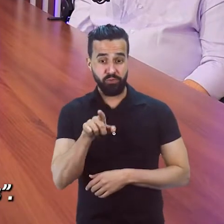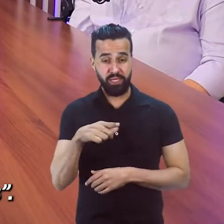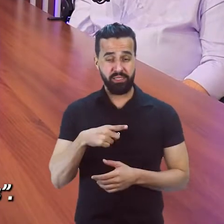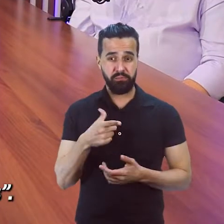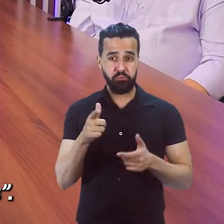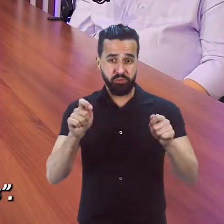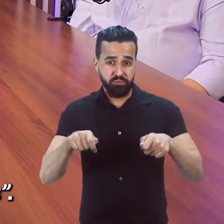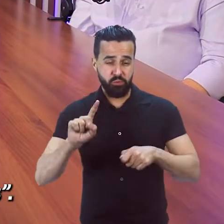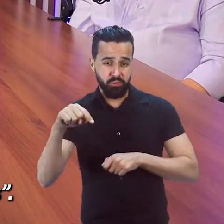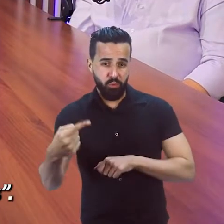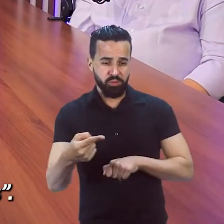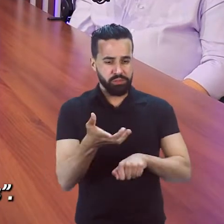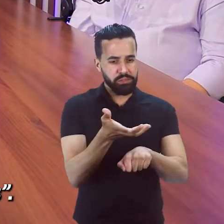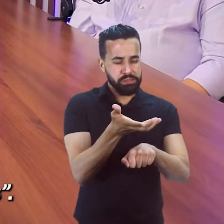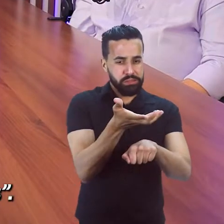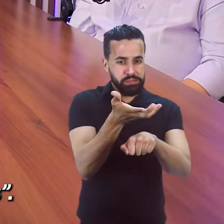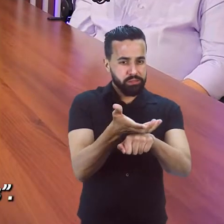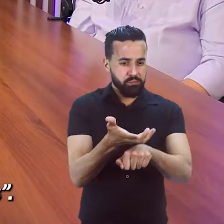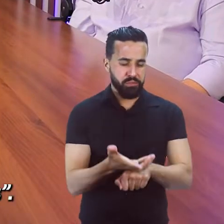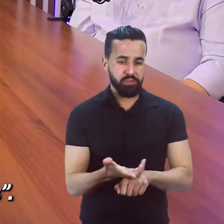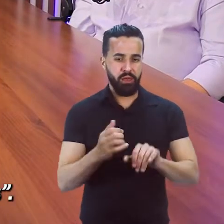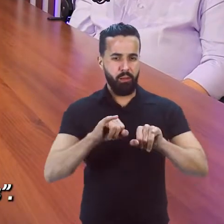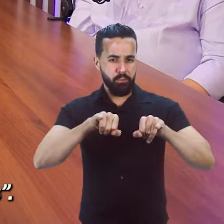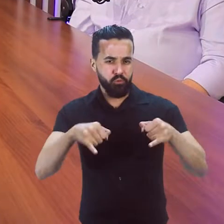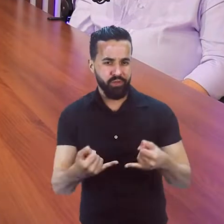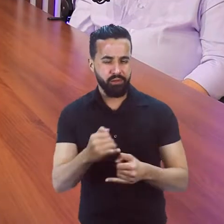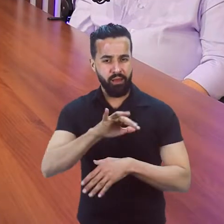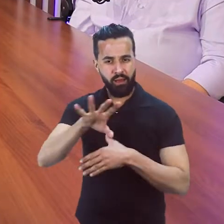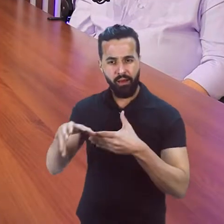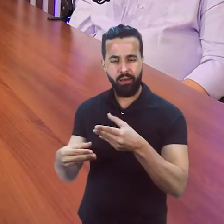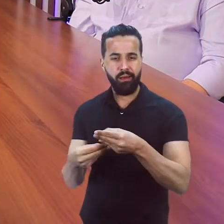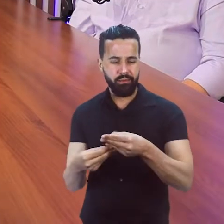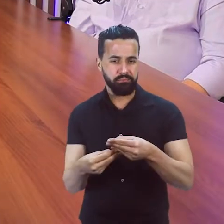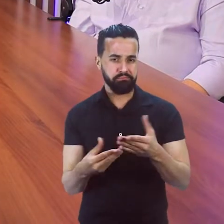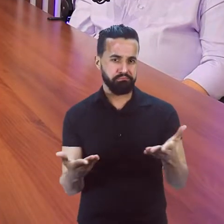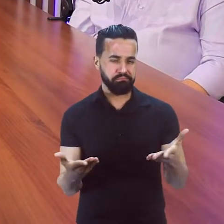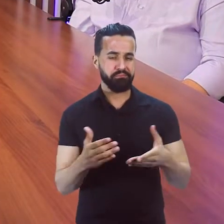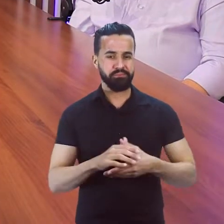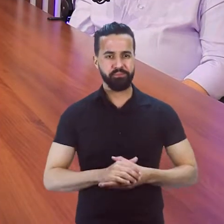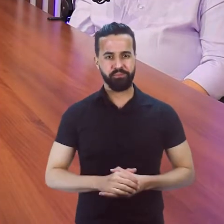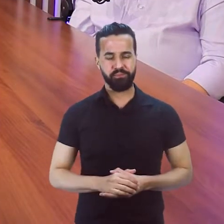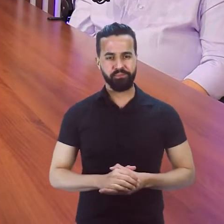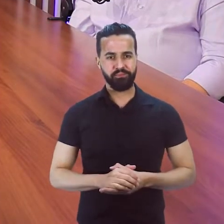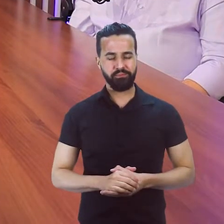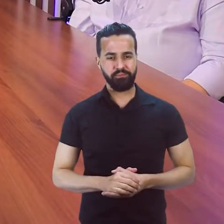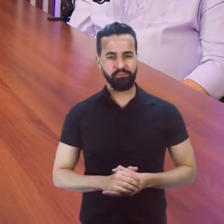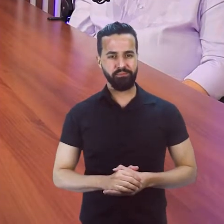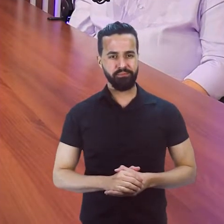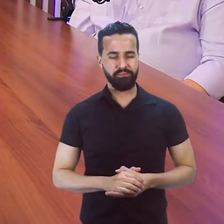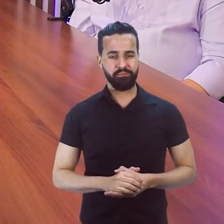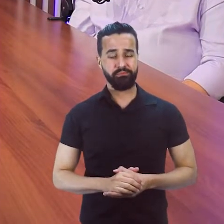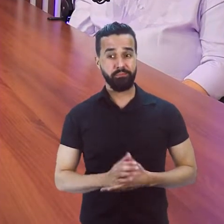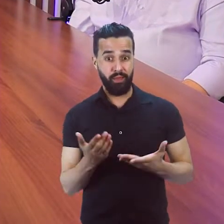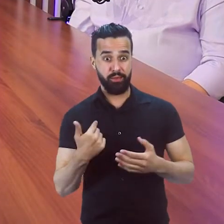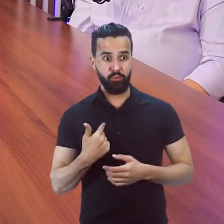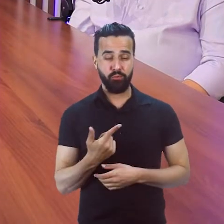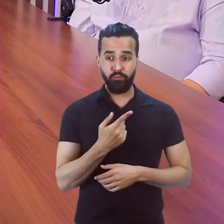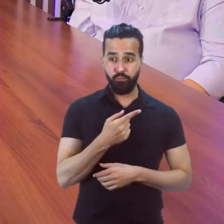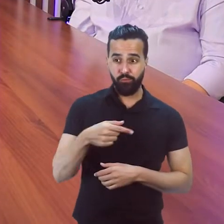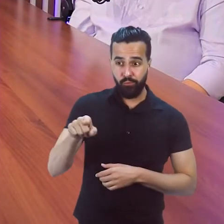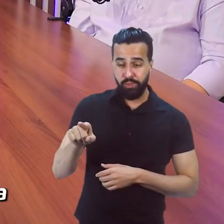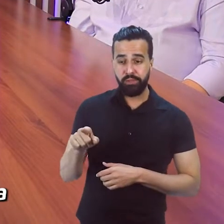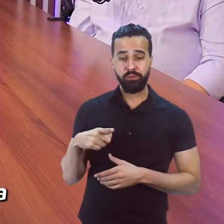coisa, quase as mesmas matérias iniciais. Uhum. Né? Então, aí eu fui para lá, para